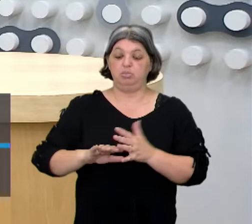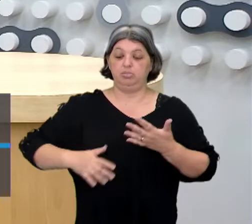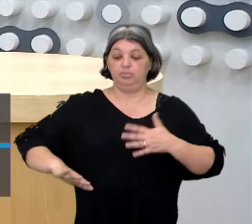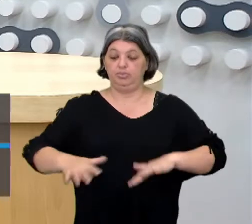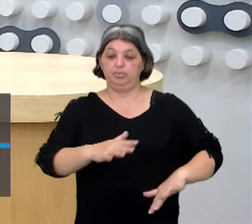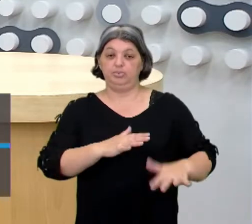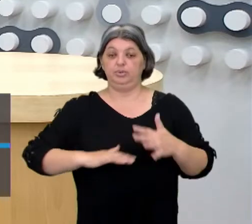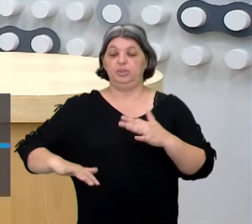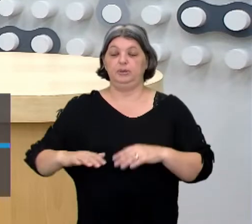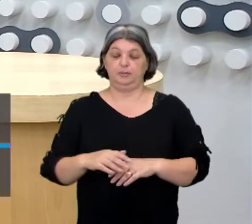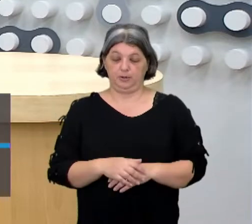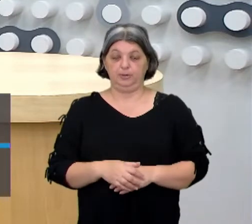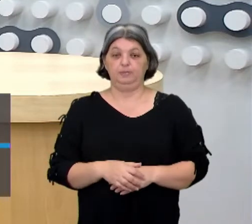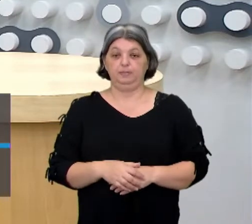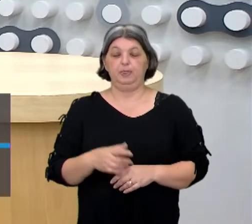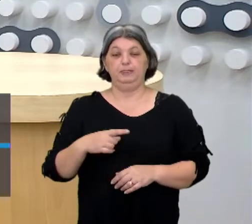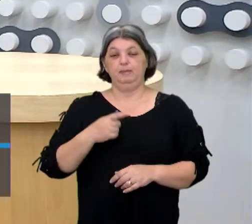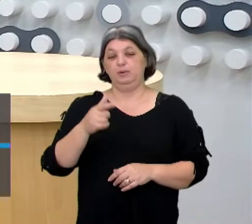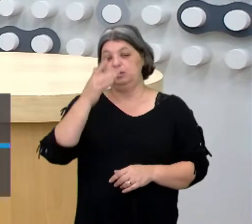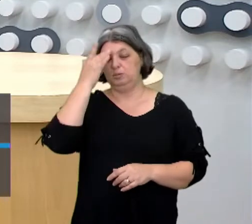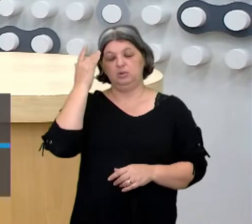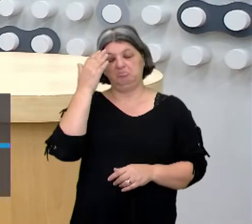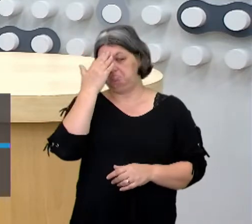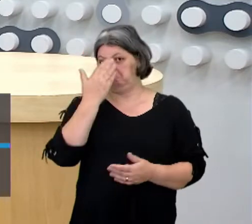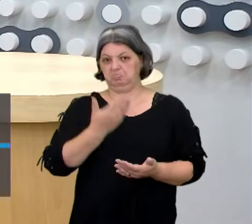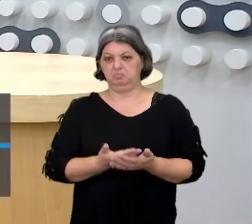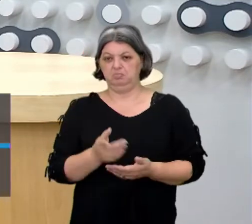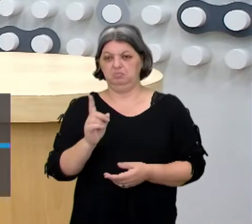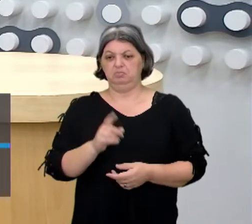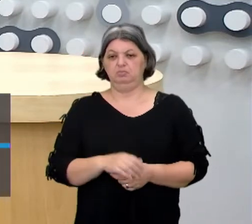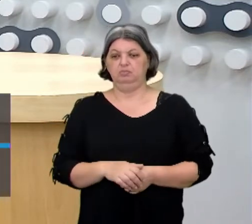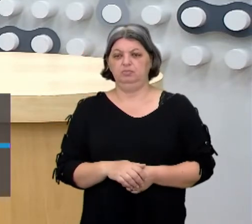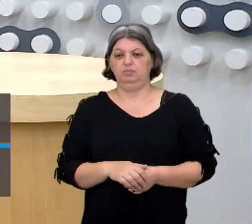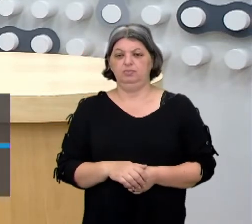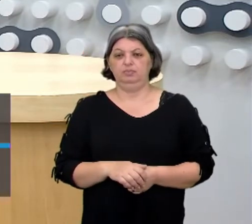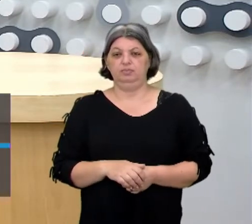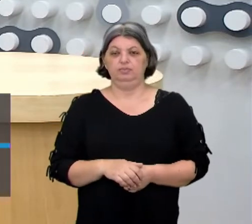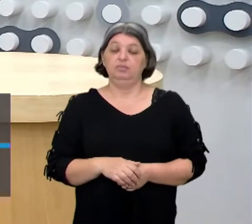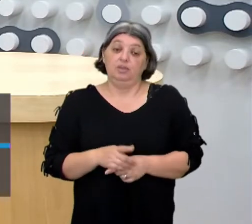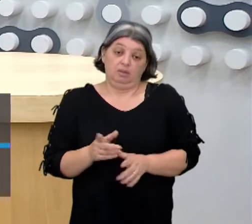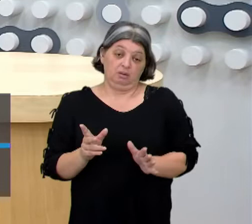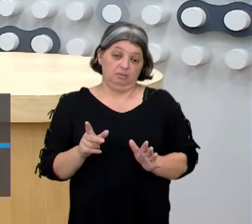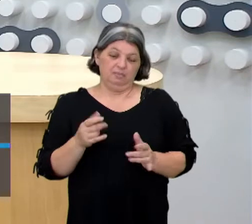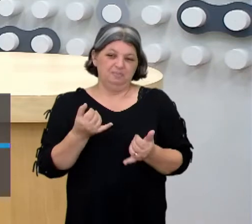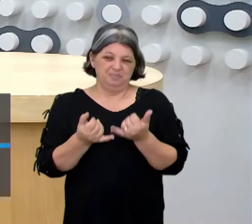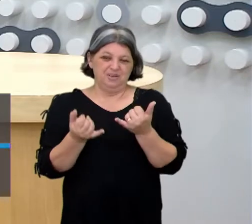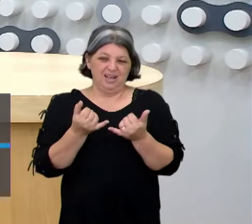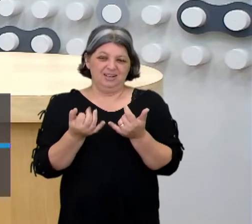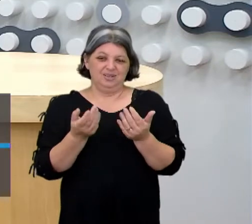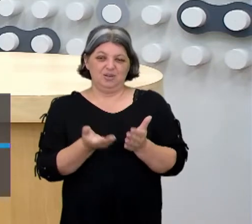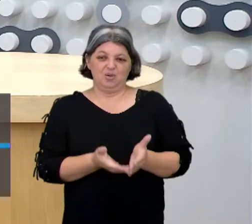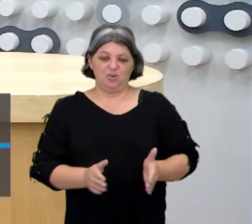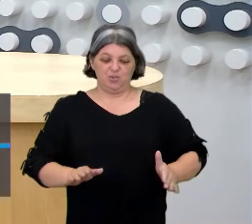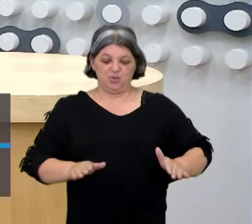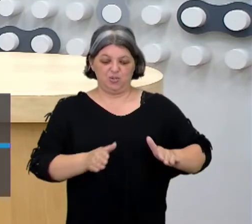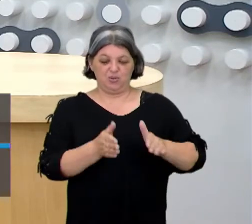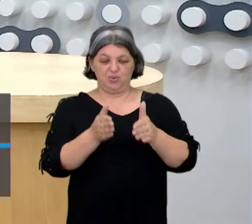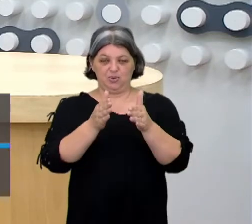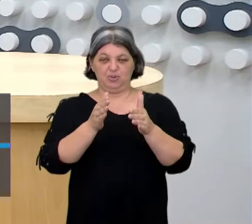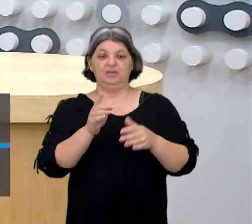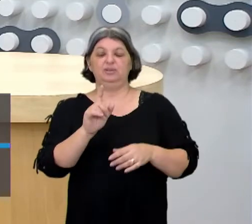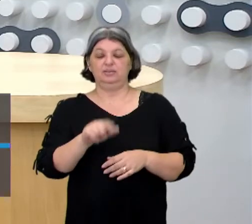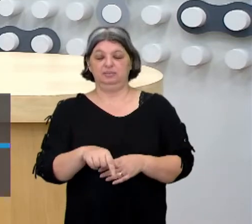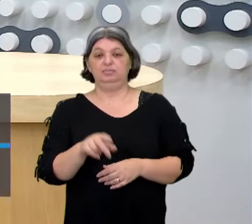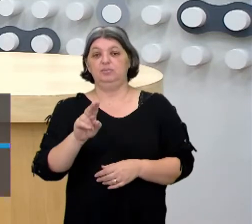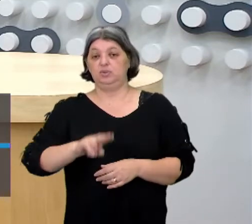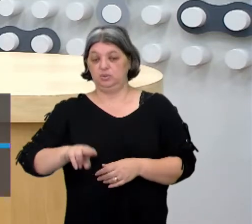né? Eu trouxe até uma imagem, depois vou mostrar para vocês aí. Vocês olham assim, né? É um vaso, né? Mas ele era bem